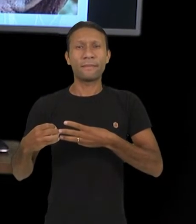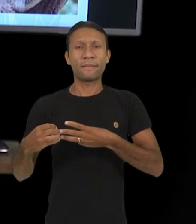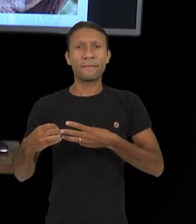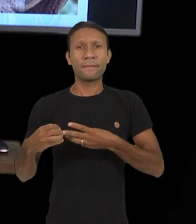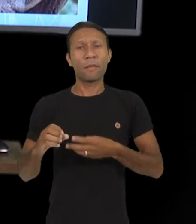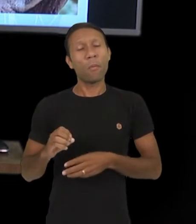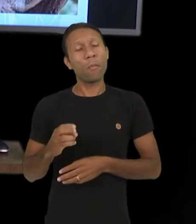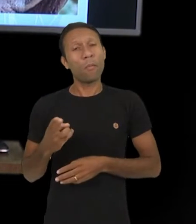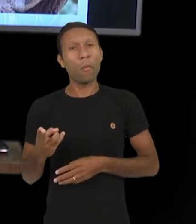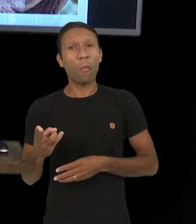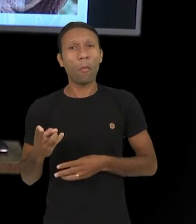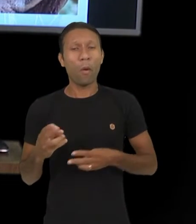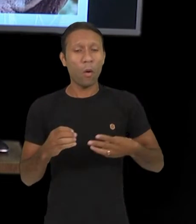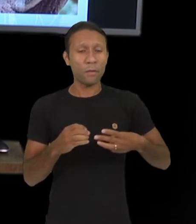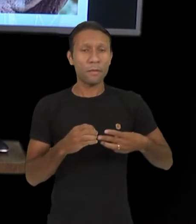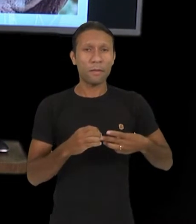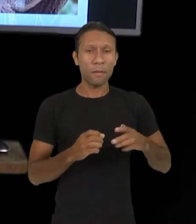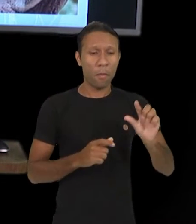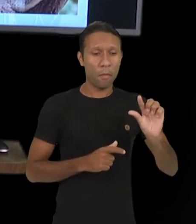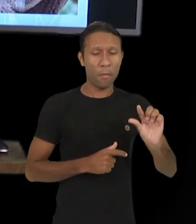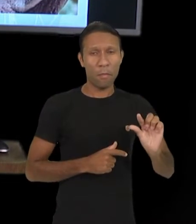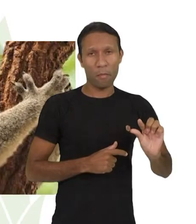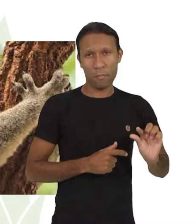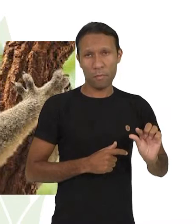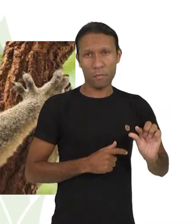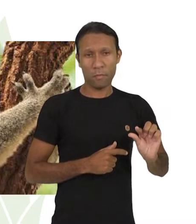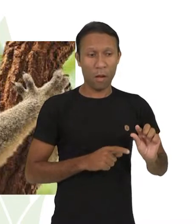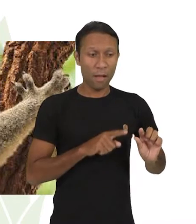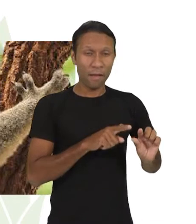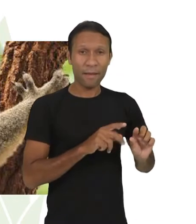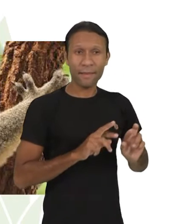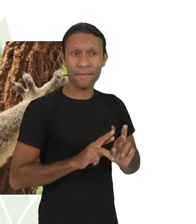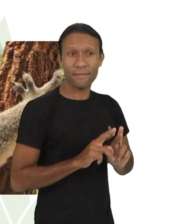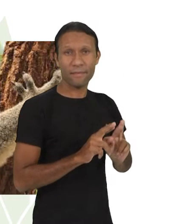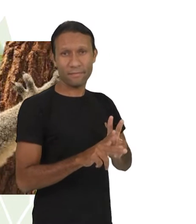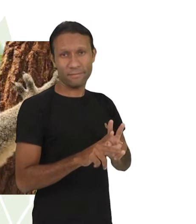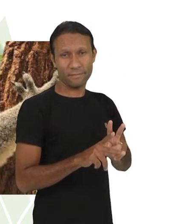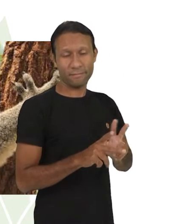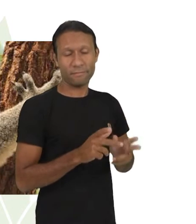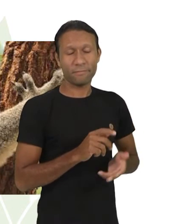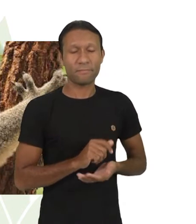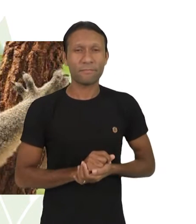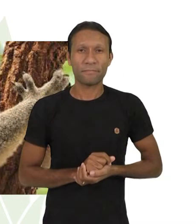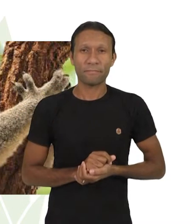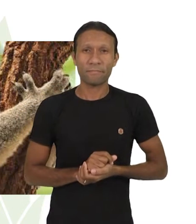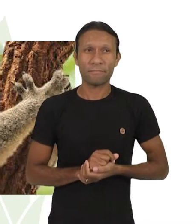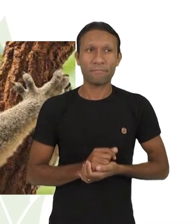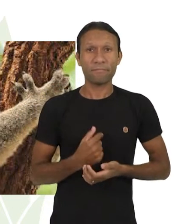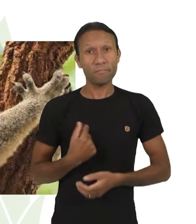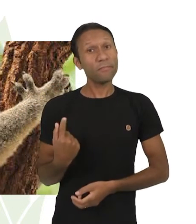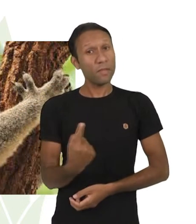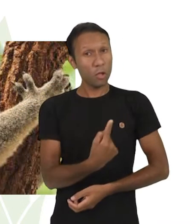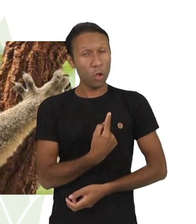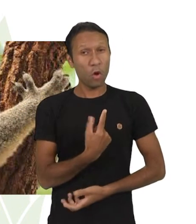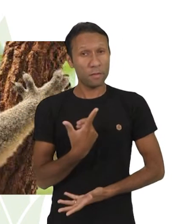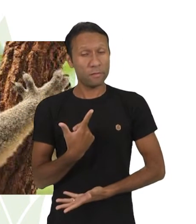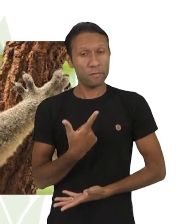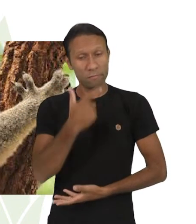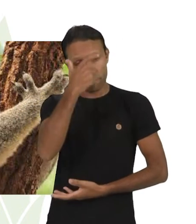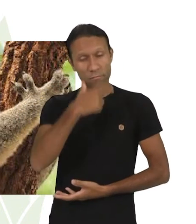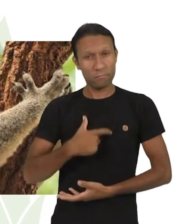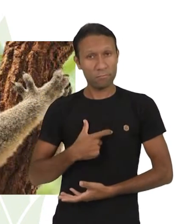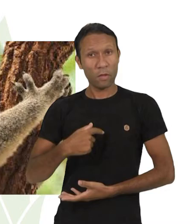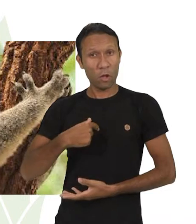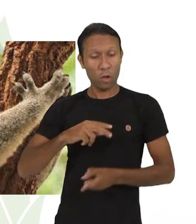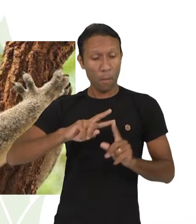e organismos que têm células com funções diferentes, tipos celulares diferentes. Nós, seres humanos, por